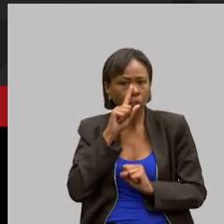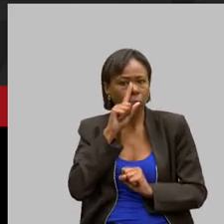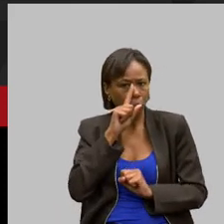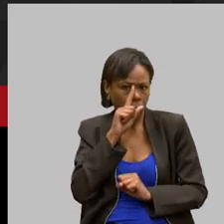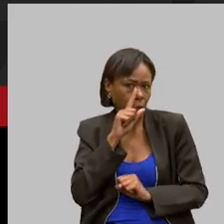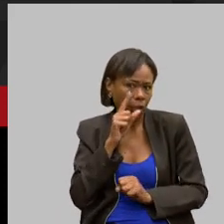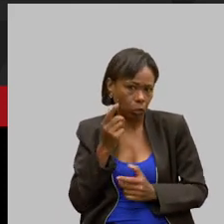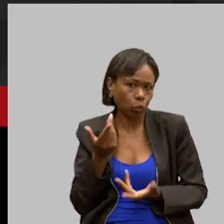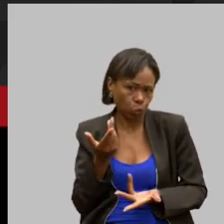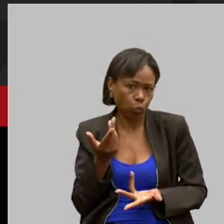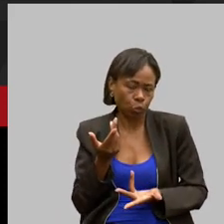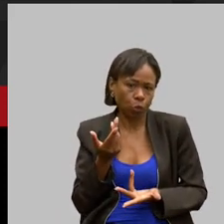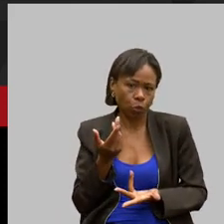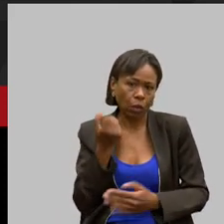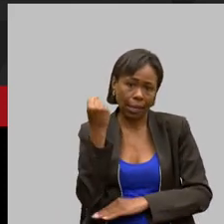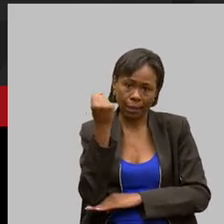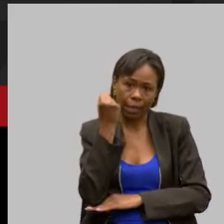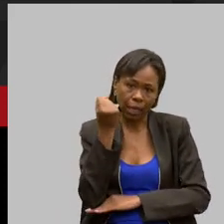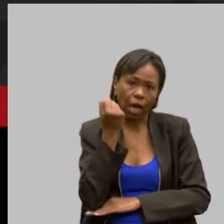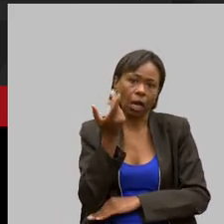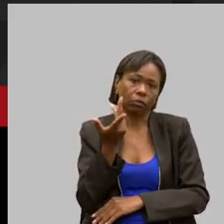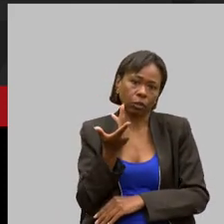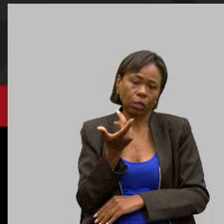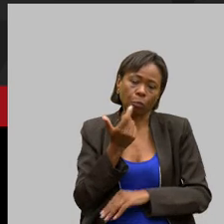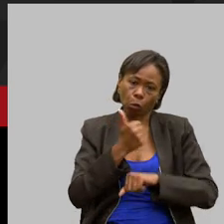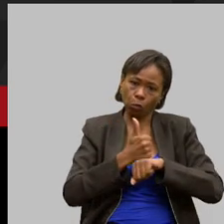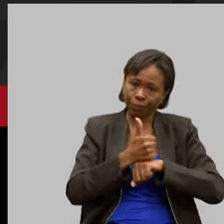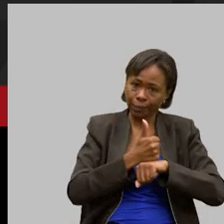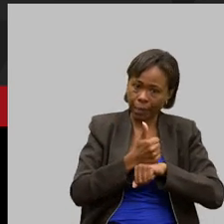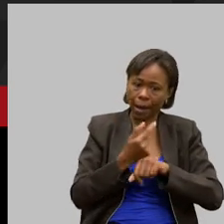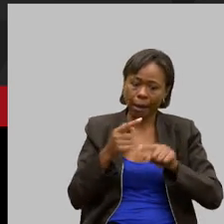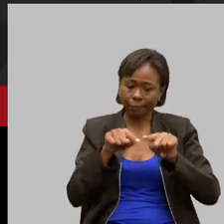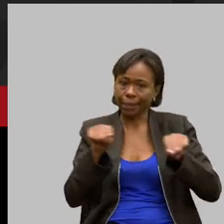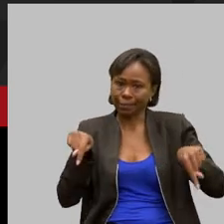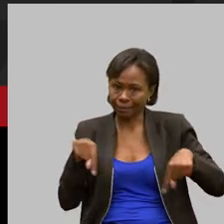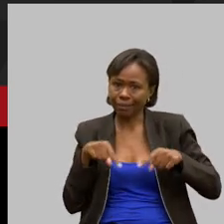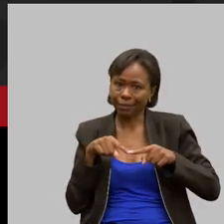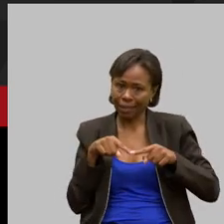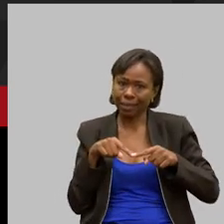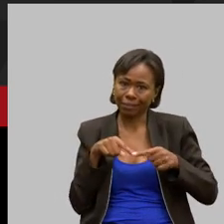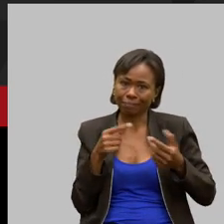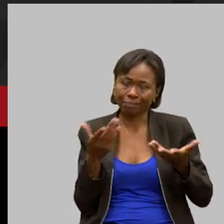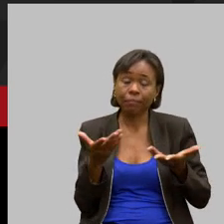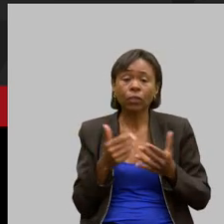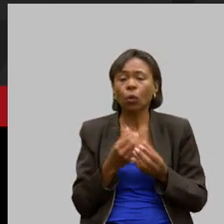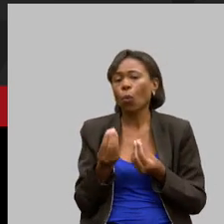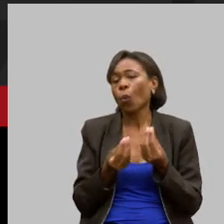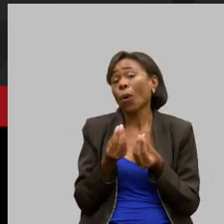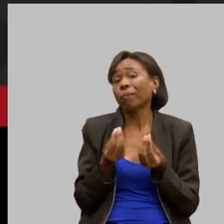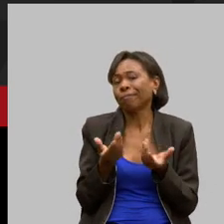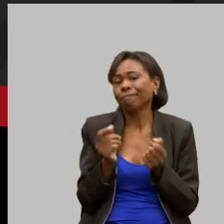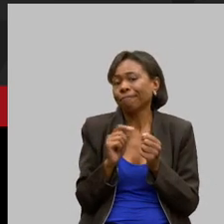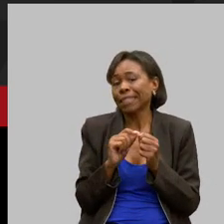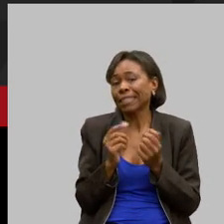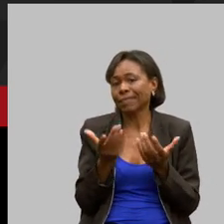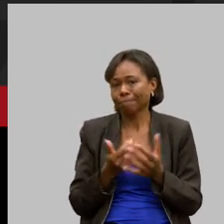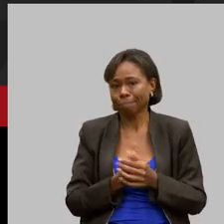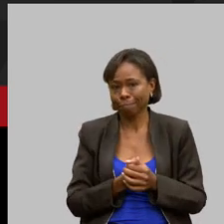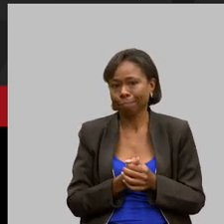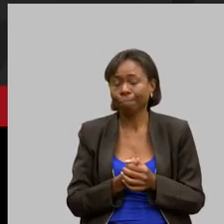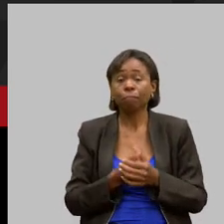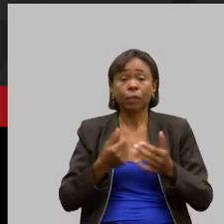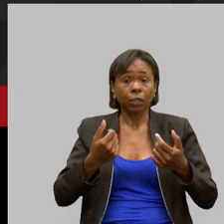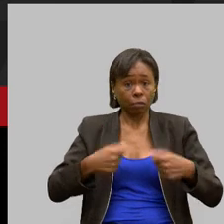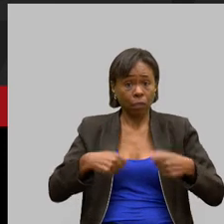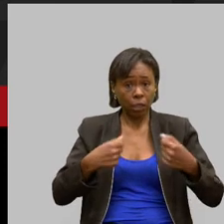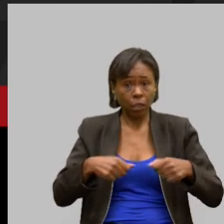causar algum dano pro consultório então que fazer com esse paciente a gente precisa Então fazer